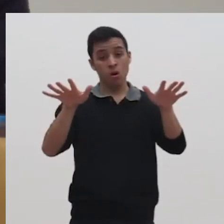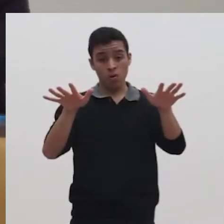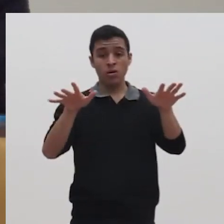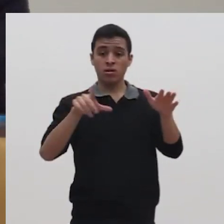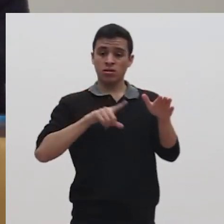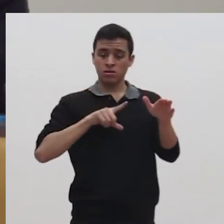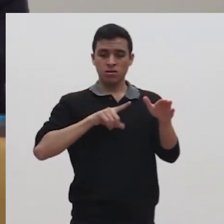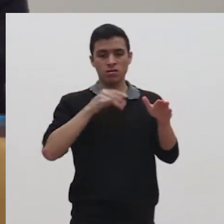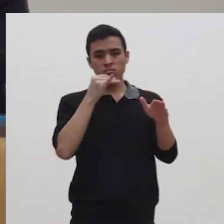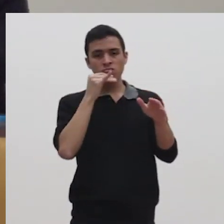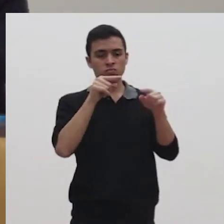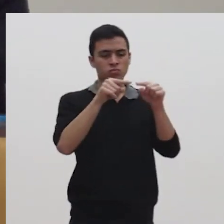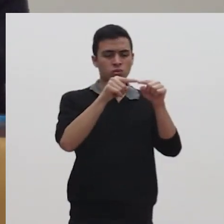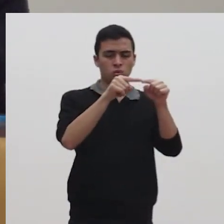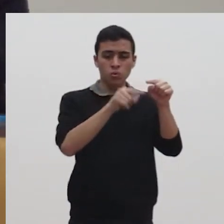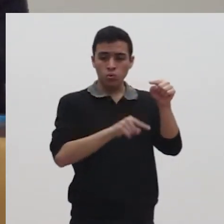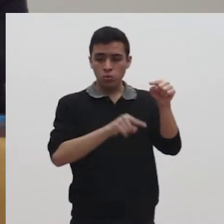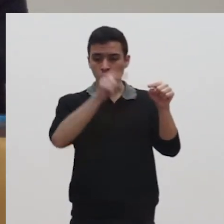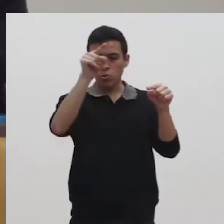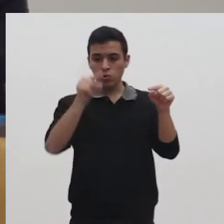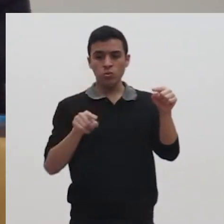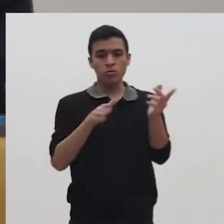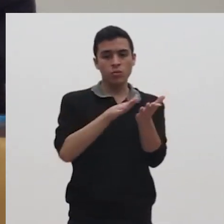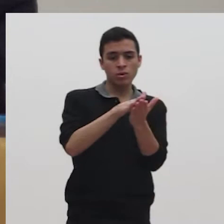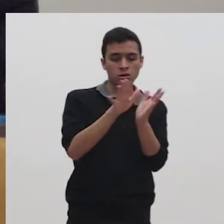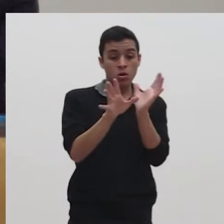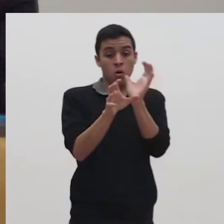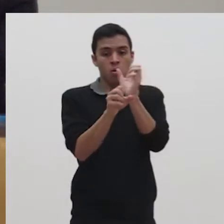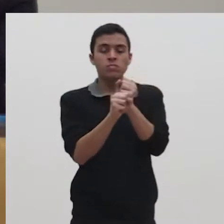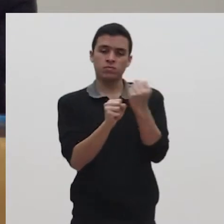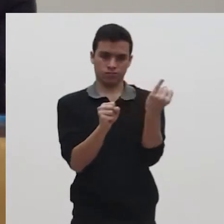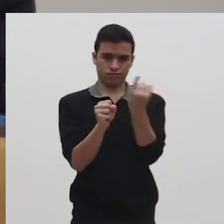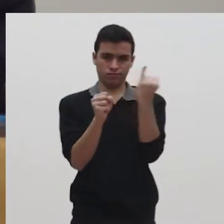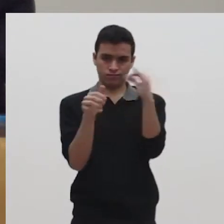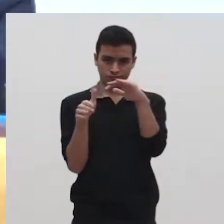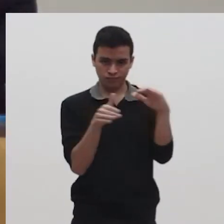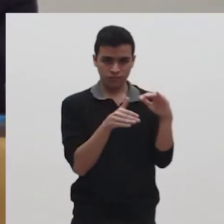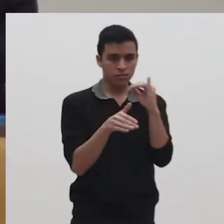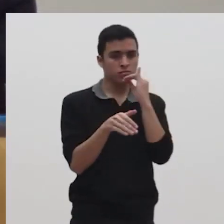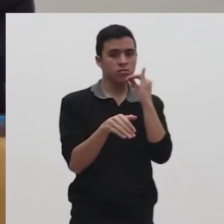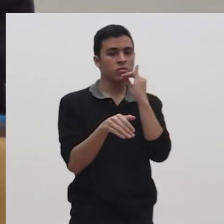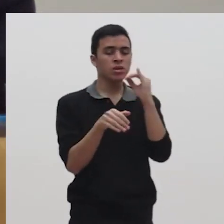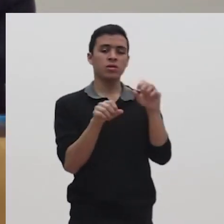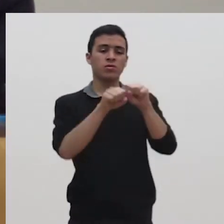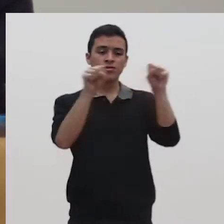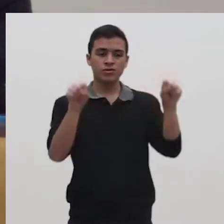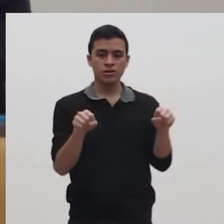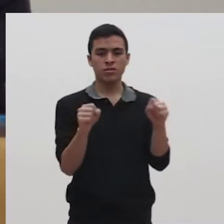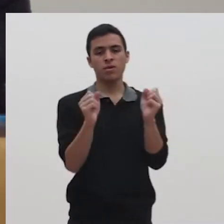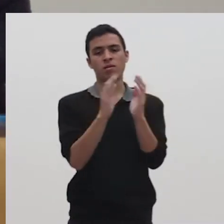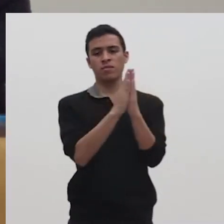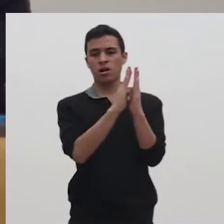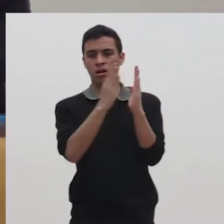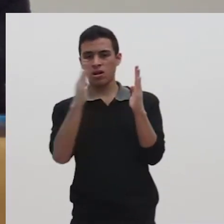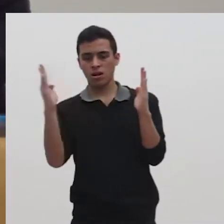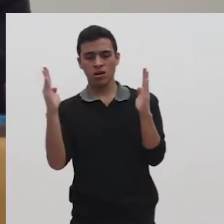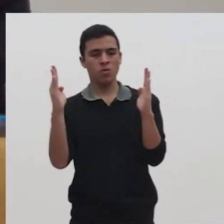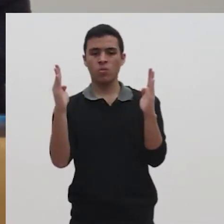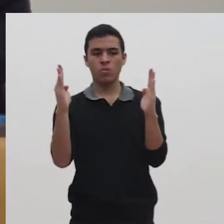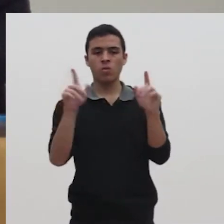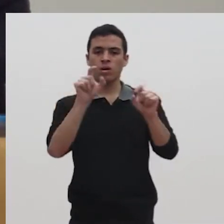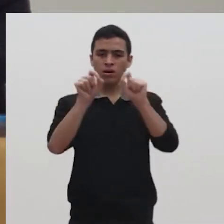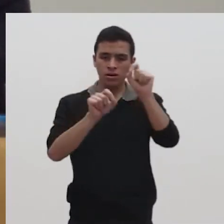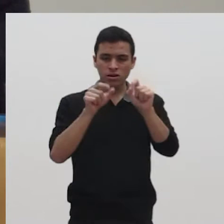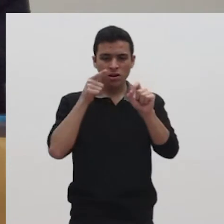impacto das nossas publicações, né? Recentemente, o sistema de biblioteca,